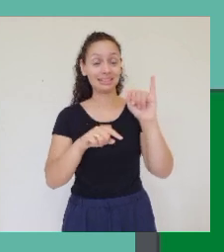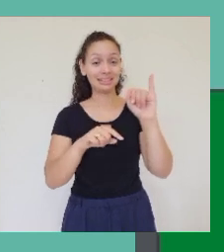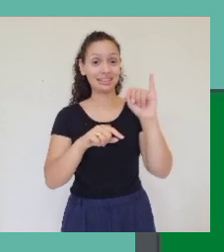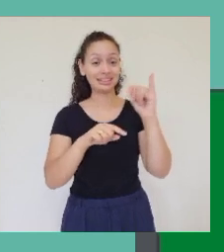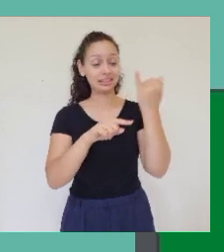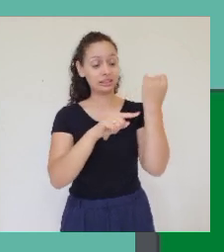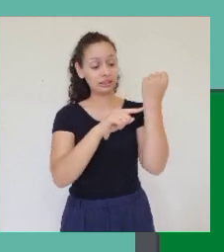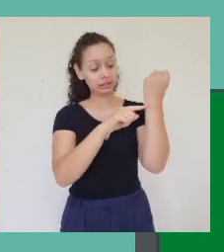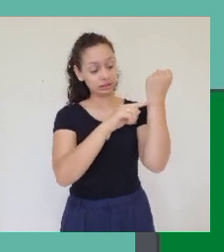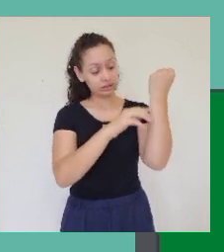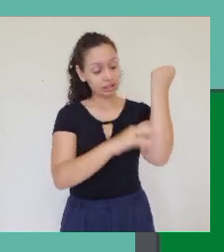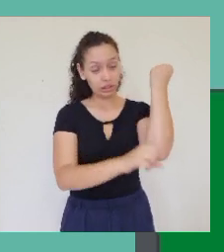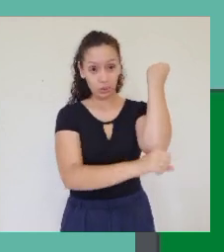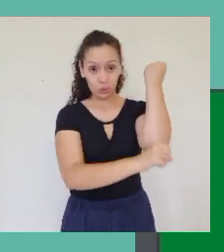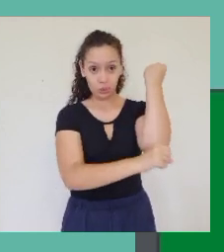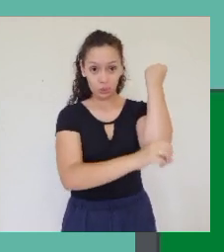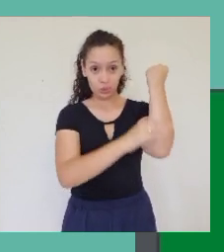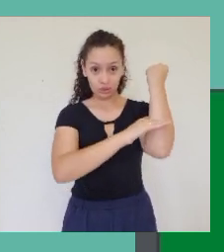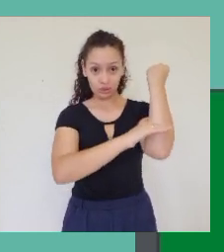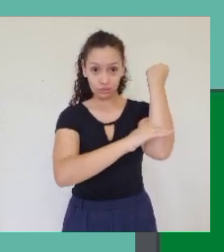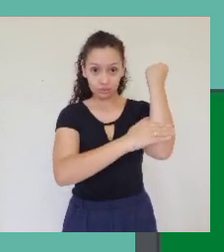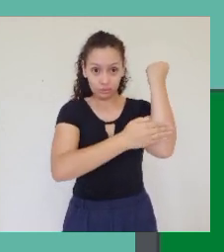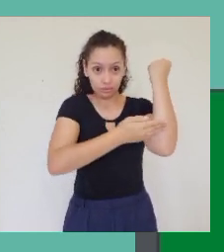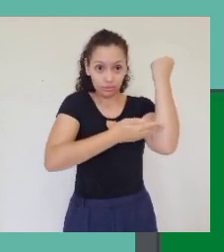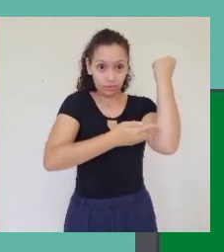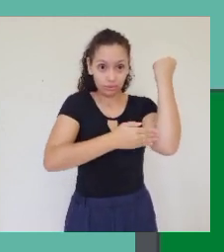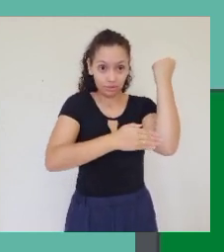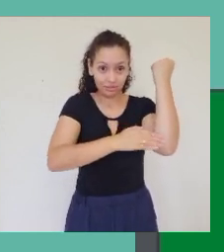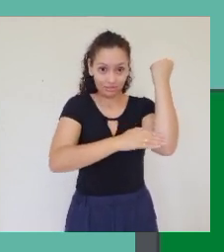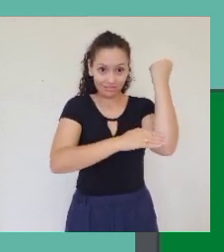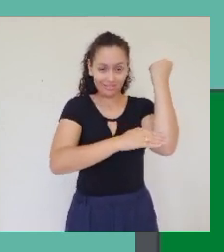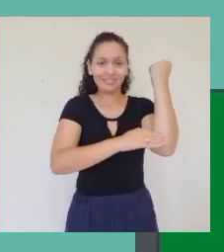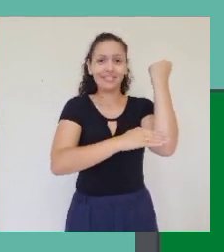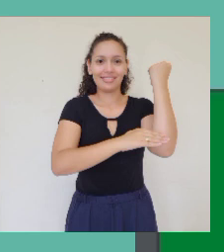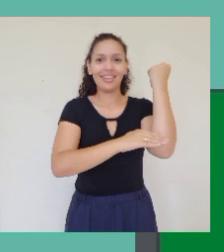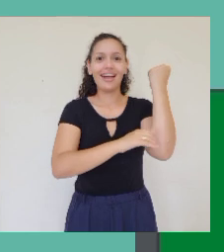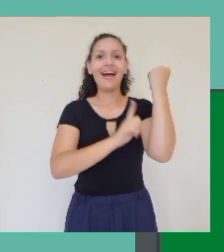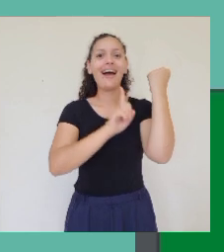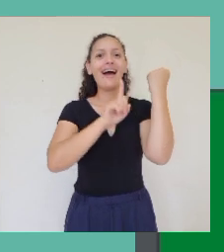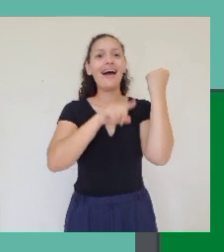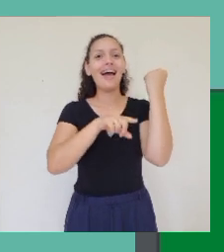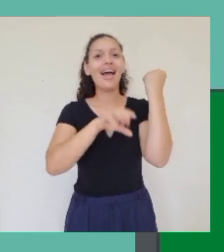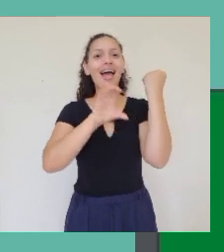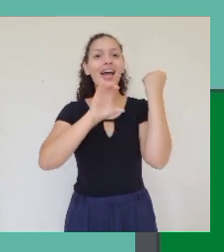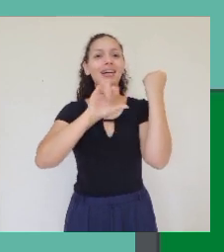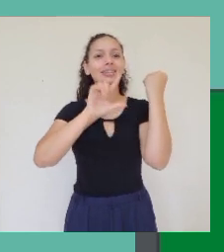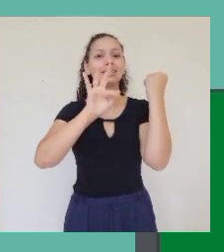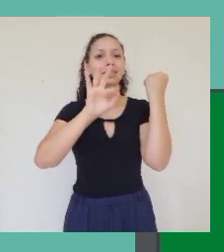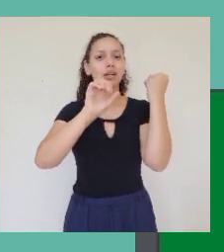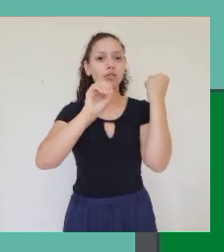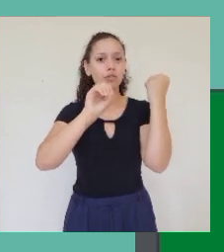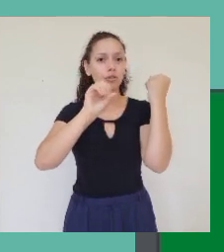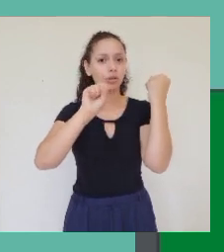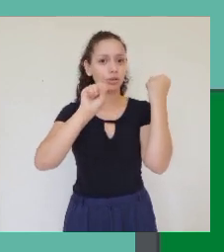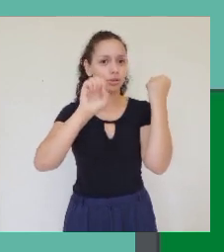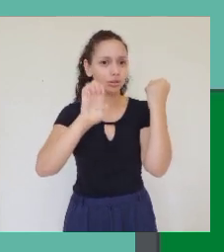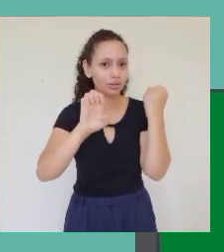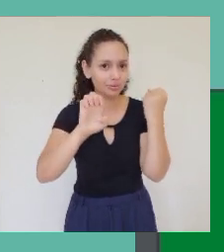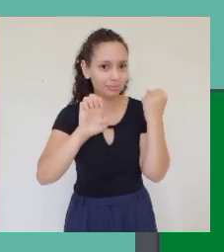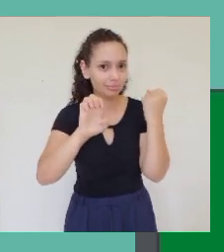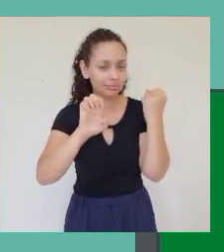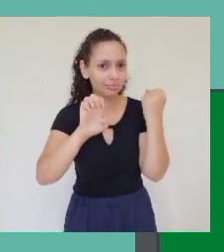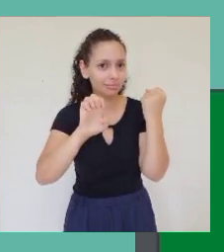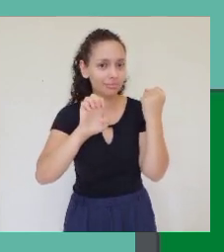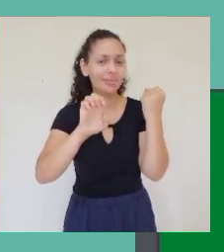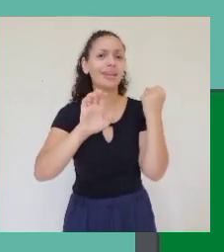torácica, sacro, cóccix, é uma curvatura que a gente chama de cifose, né? essa curvatura ela